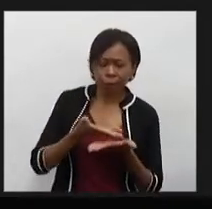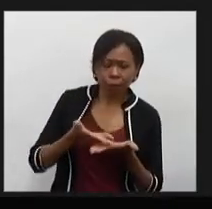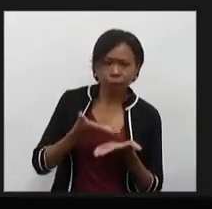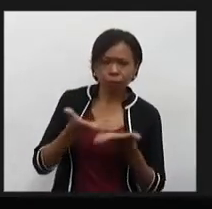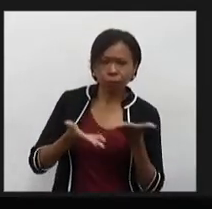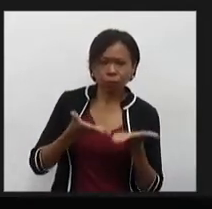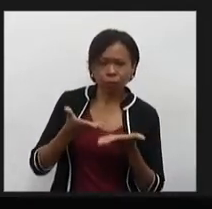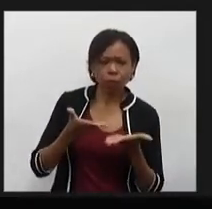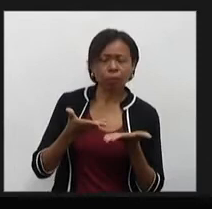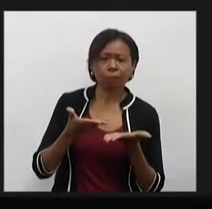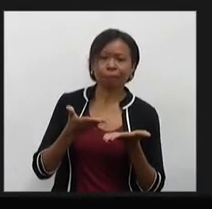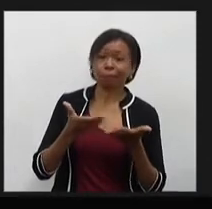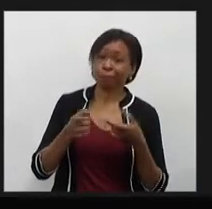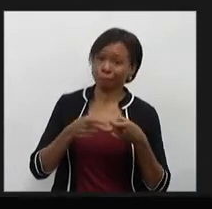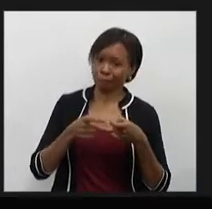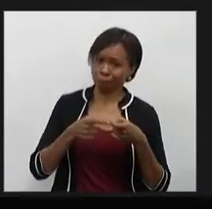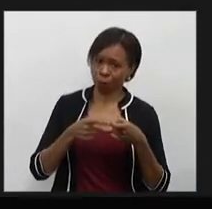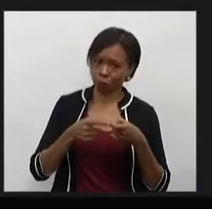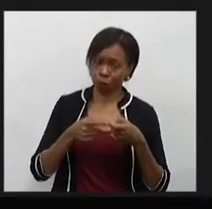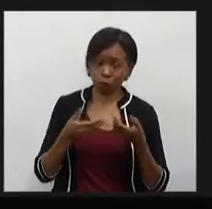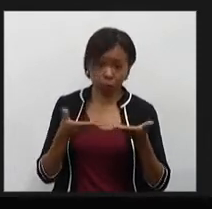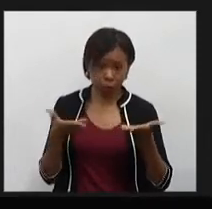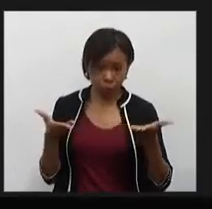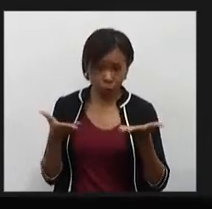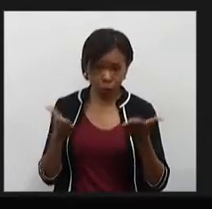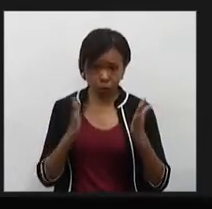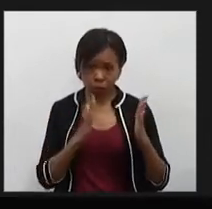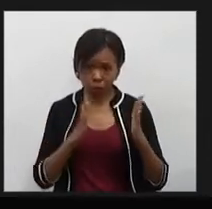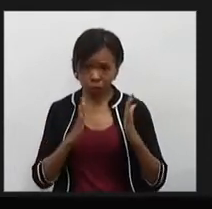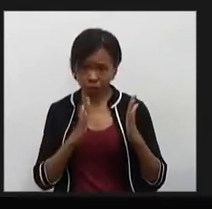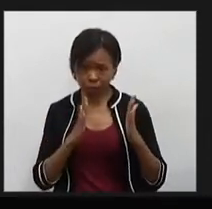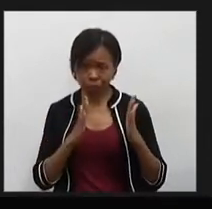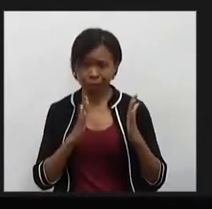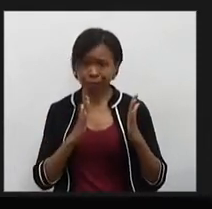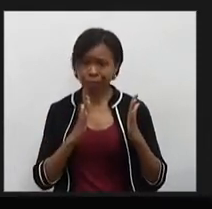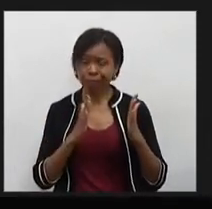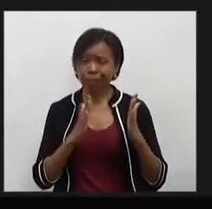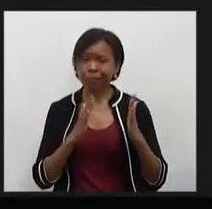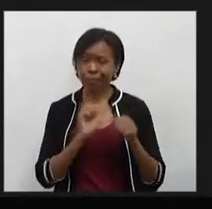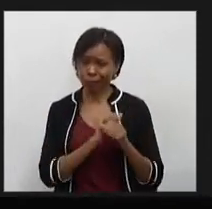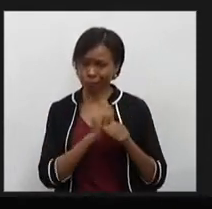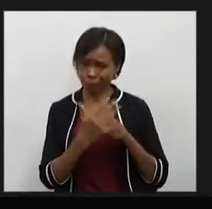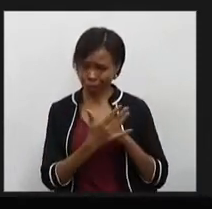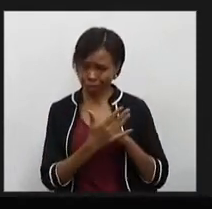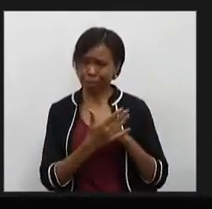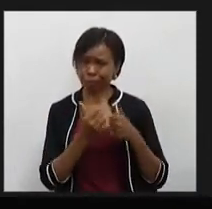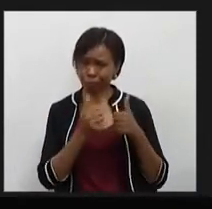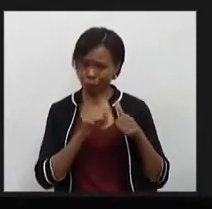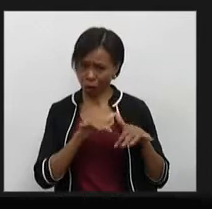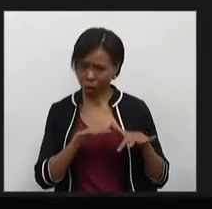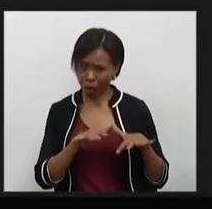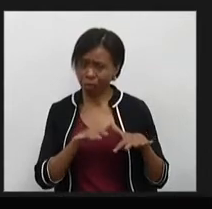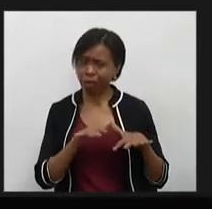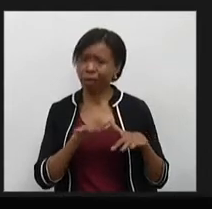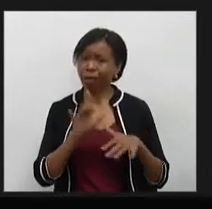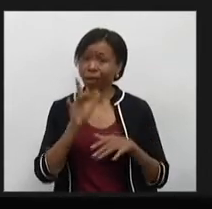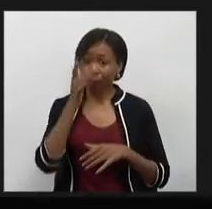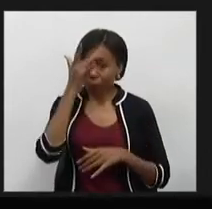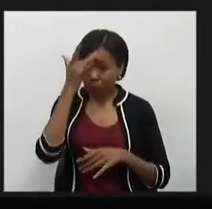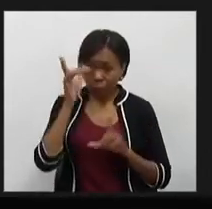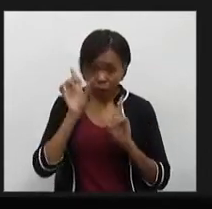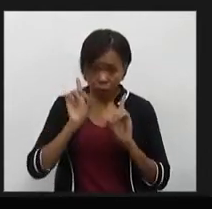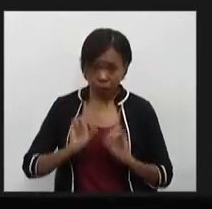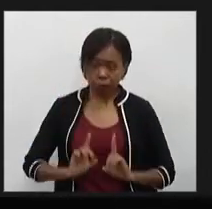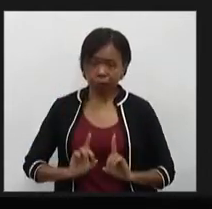E nesse caso específico que a gente vivencia atualmente, de pandemia, a pessoa com deficiência deveria realmente